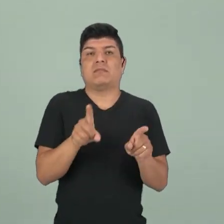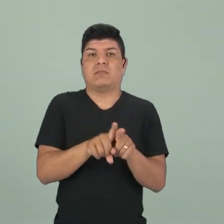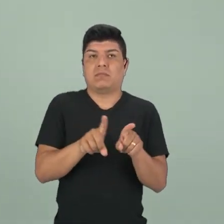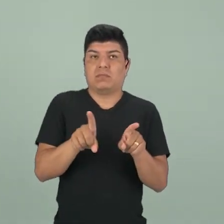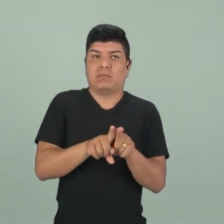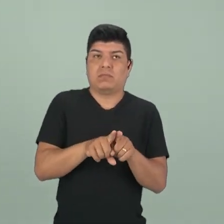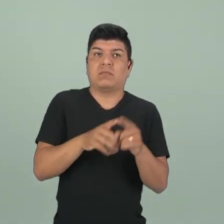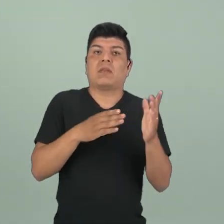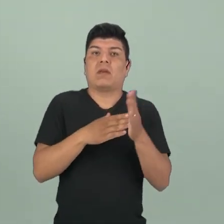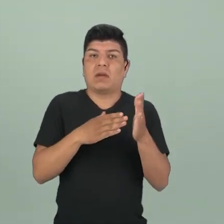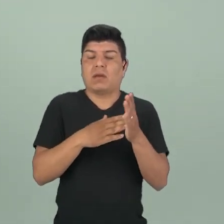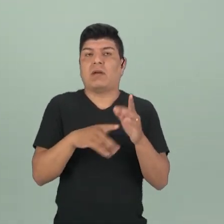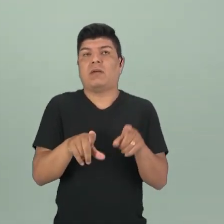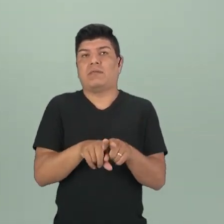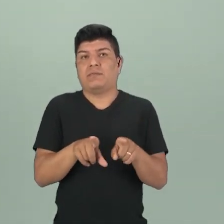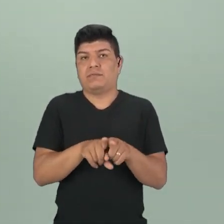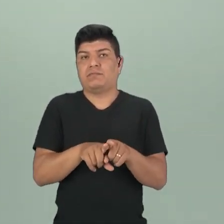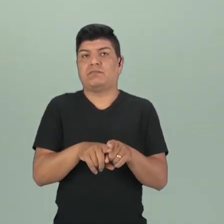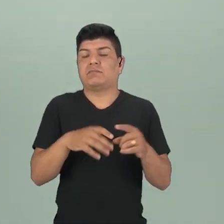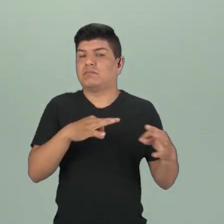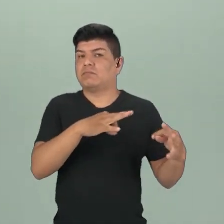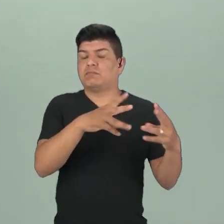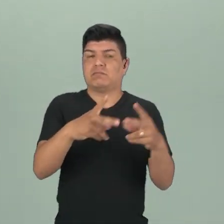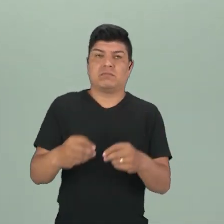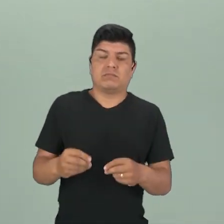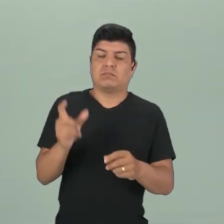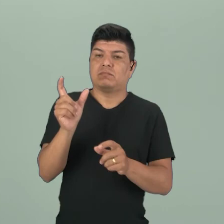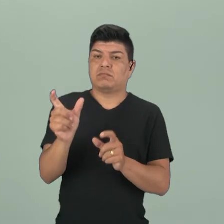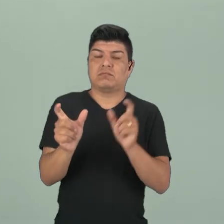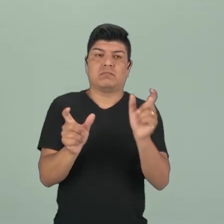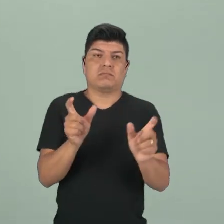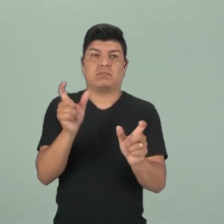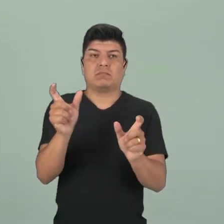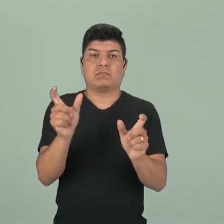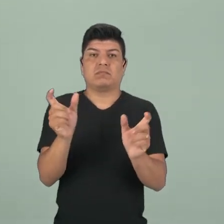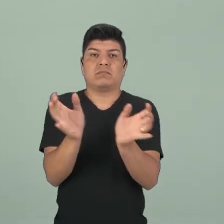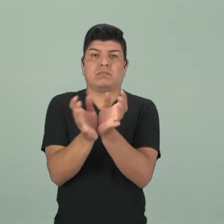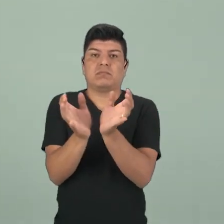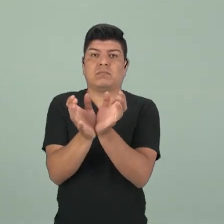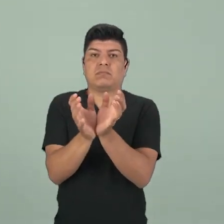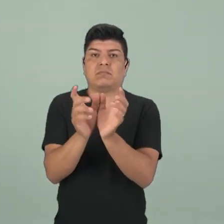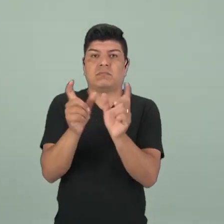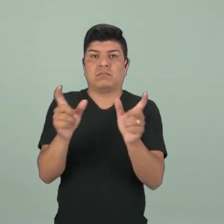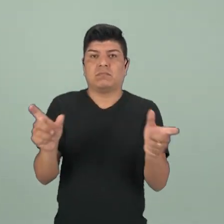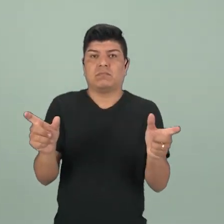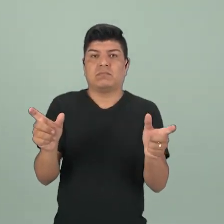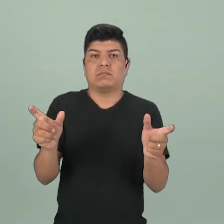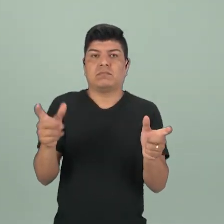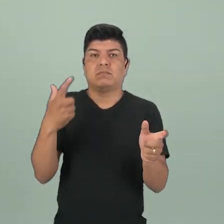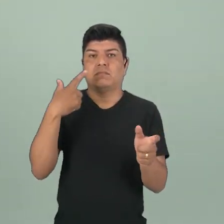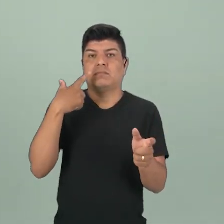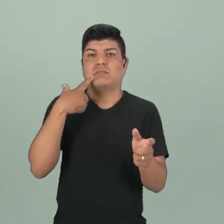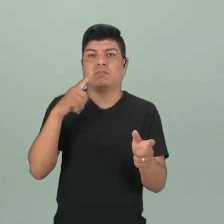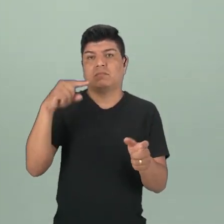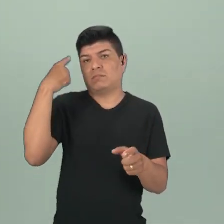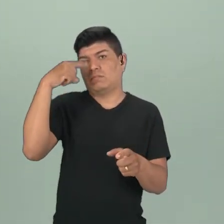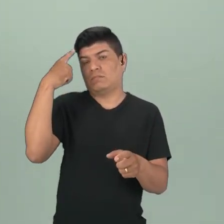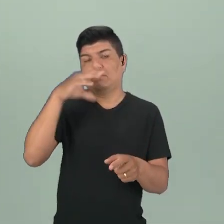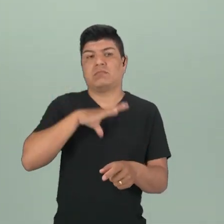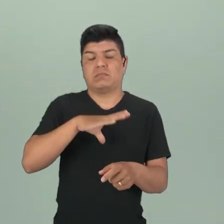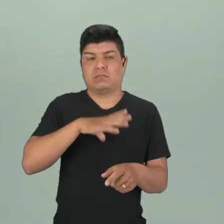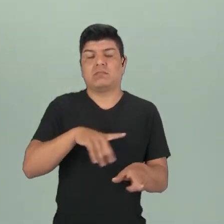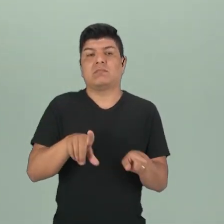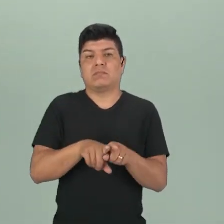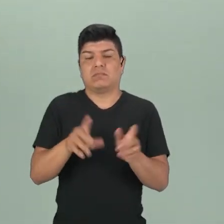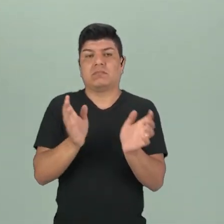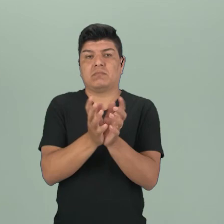Las interjecciones. Então aí, todas essas palavrinhas elas são classes gramaticais da língua espanhola, né? No português também temos a morfologia,